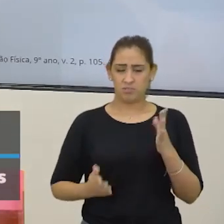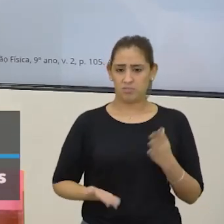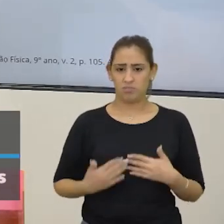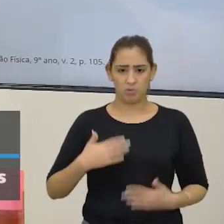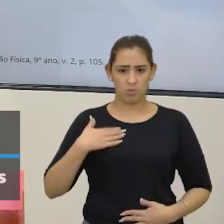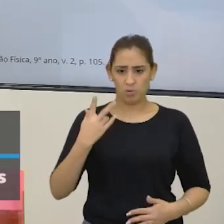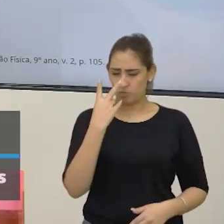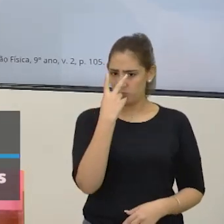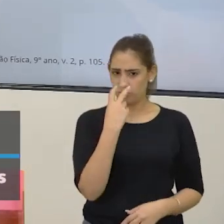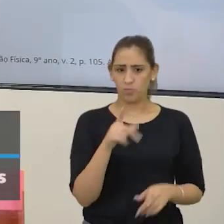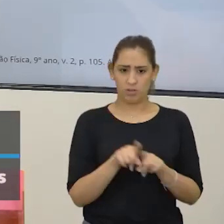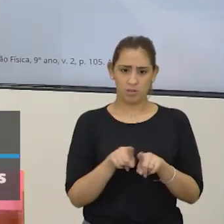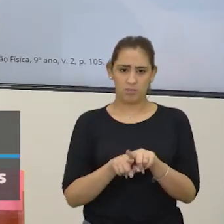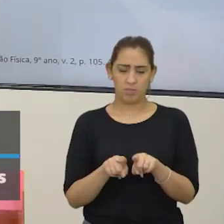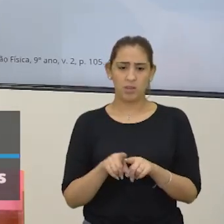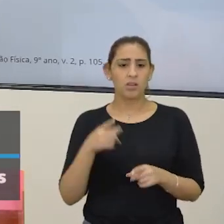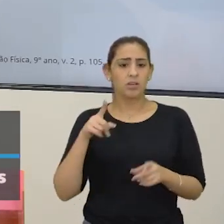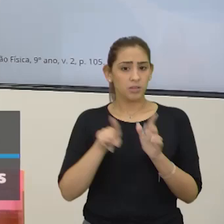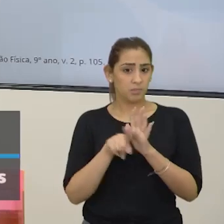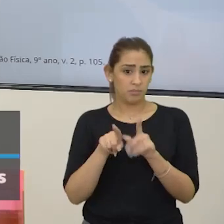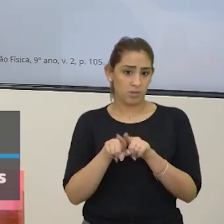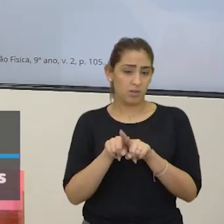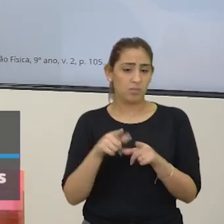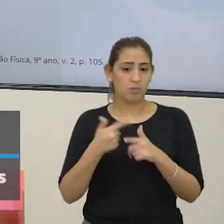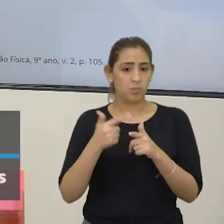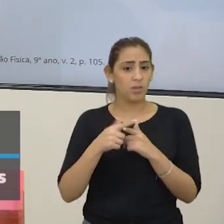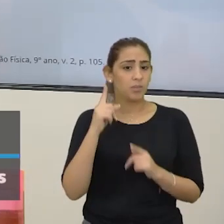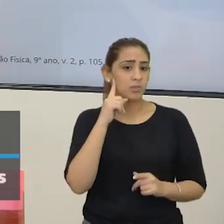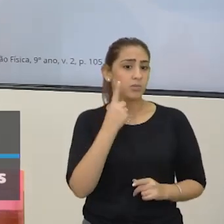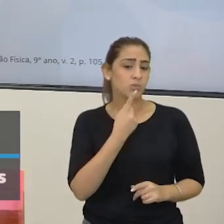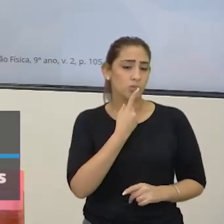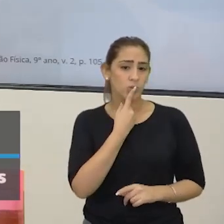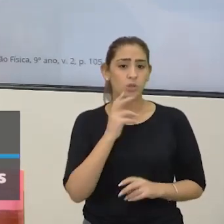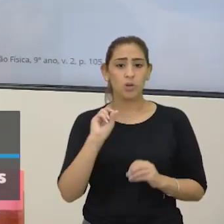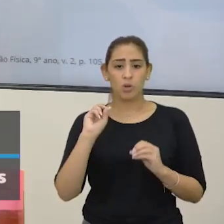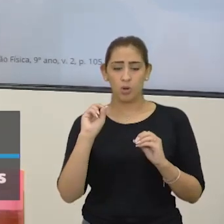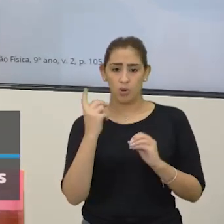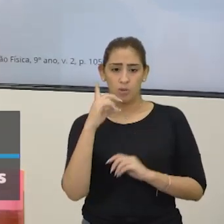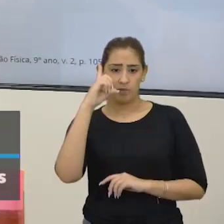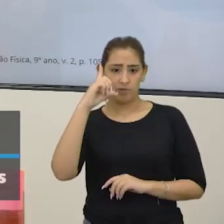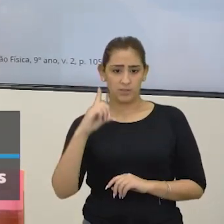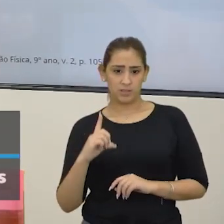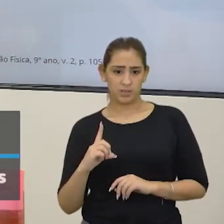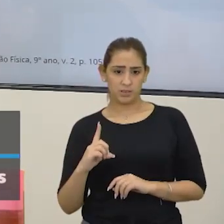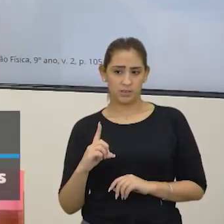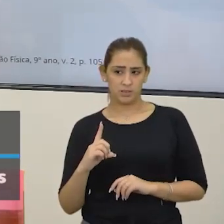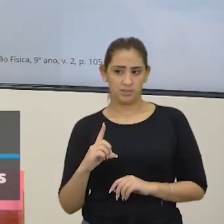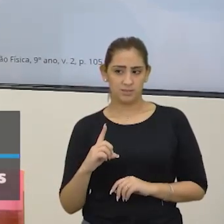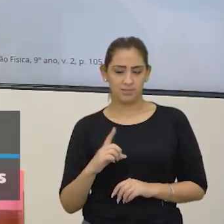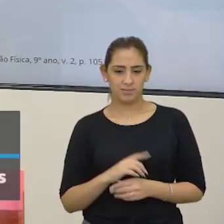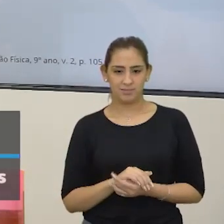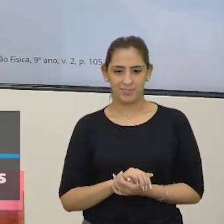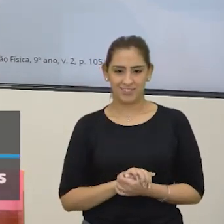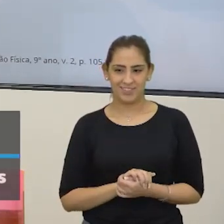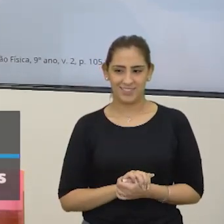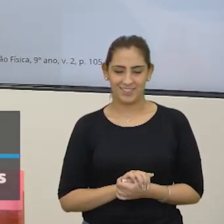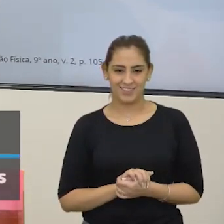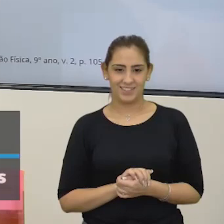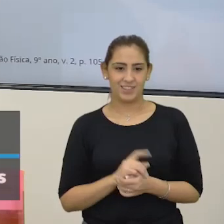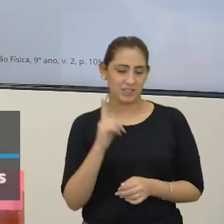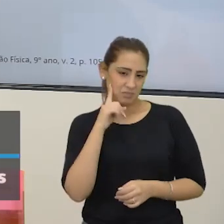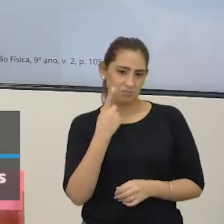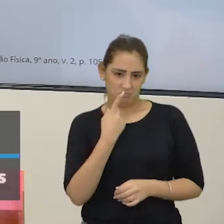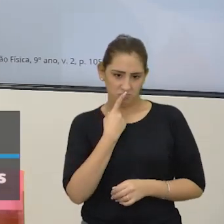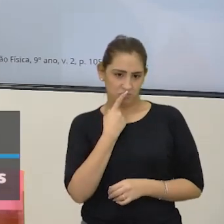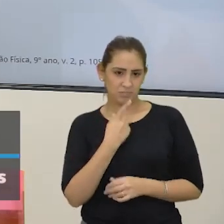os deficientes auditivos também, os surdos ou os deficientes auditivos, eles participam aí de uma competição